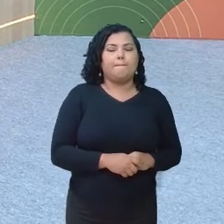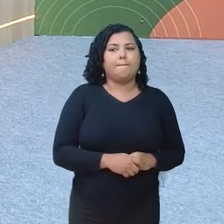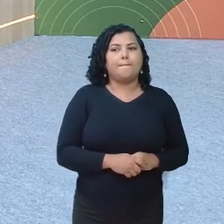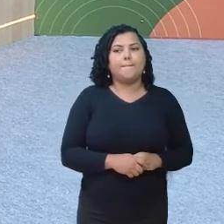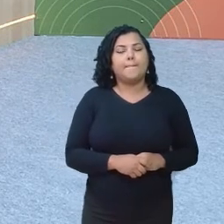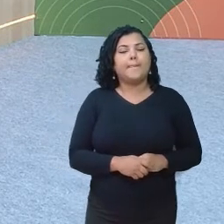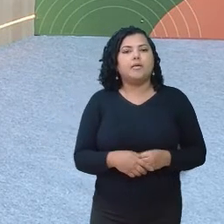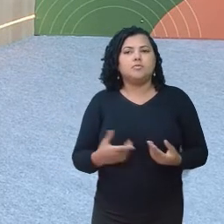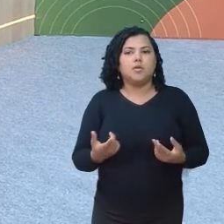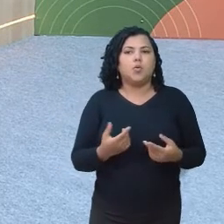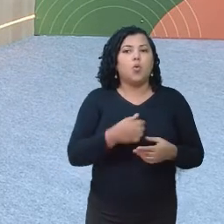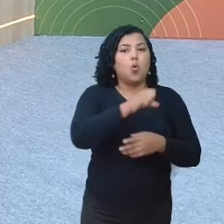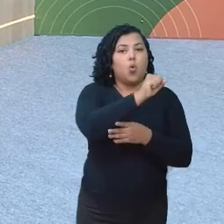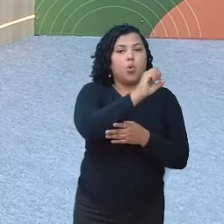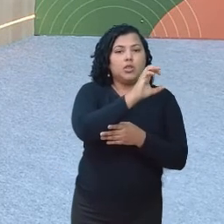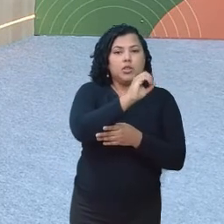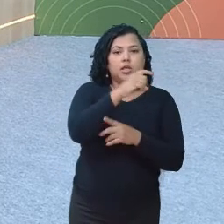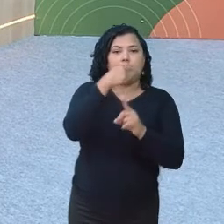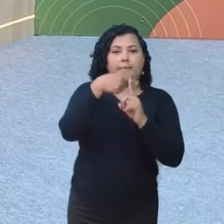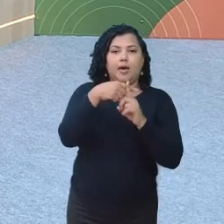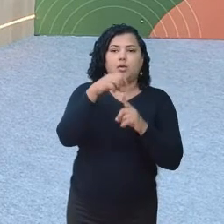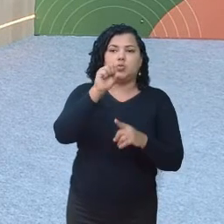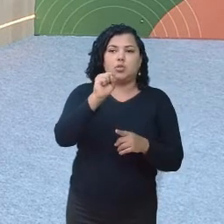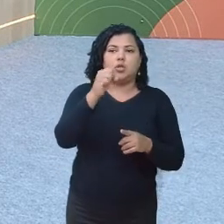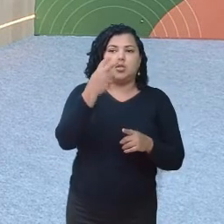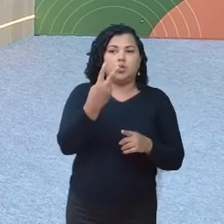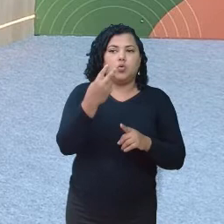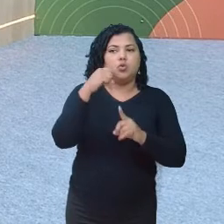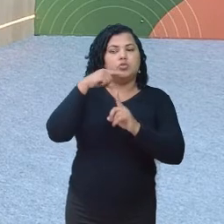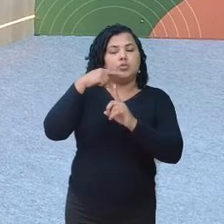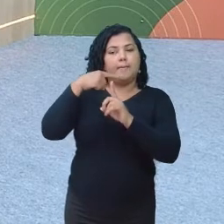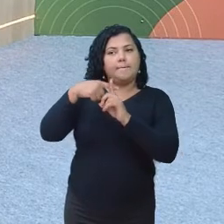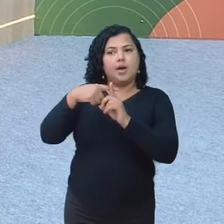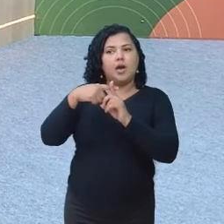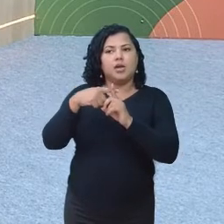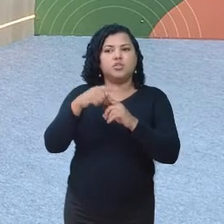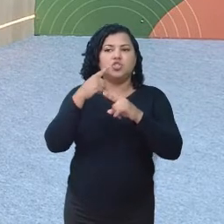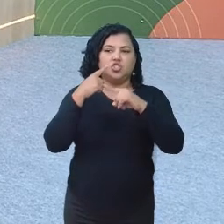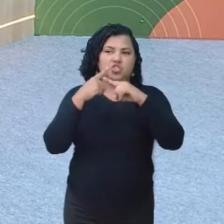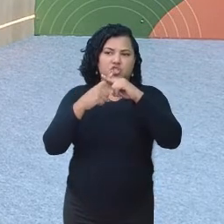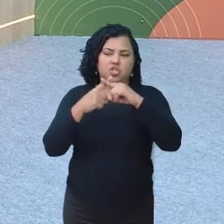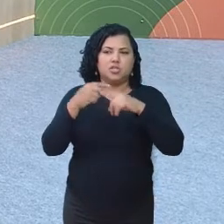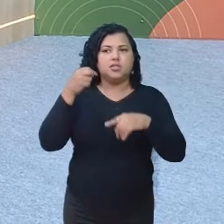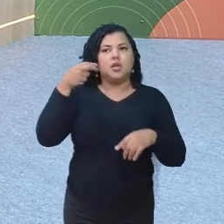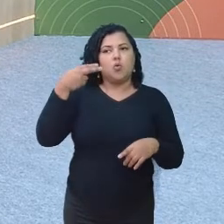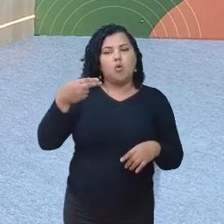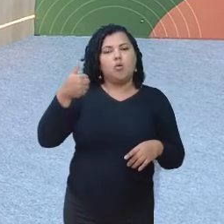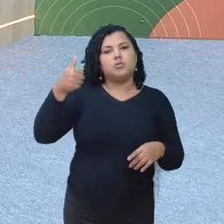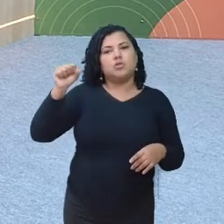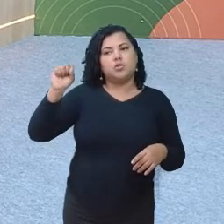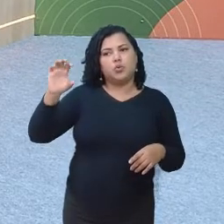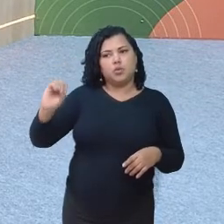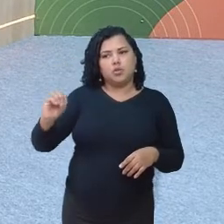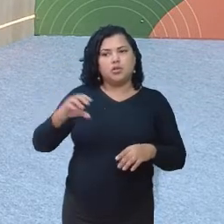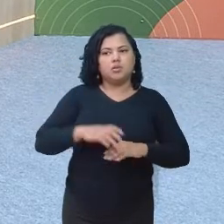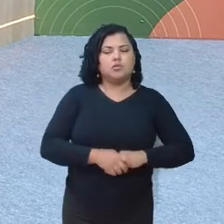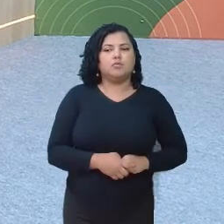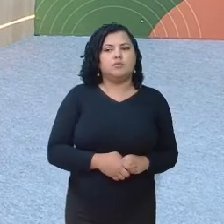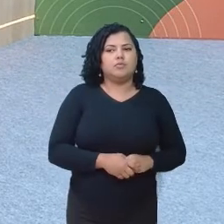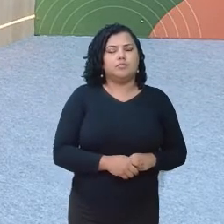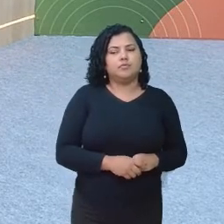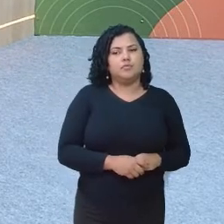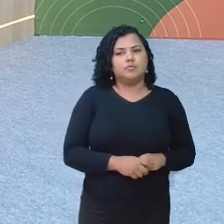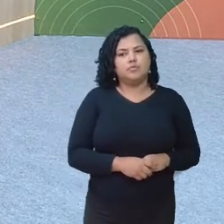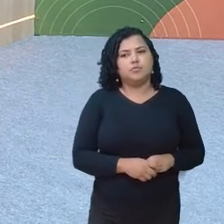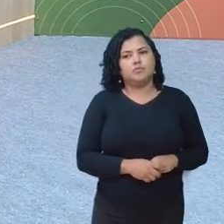quero é igual a 180 graus. E a gente chega que a medida desse ângulo aqui é de 18 graus, tá